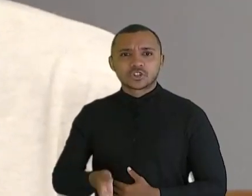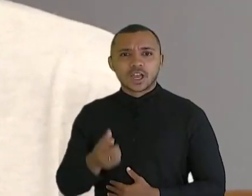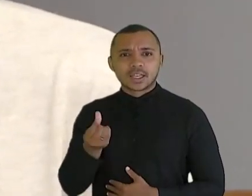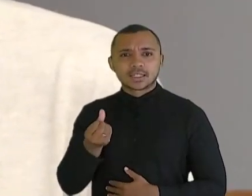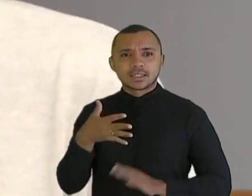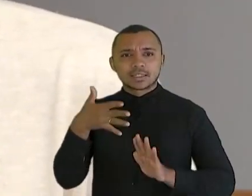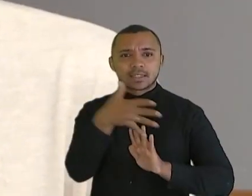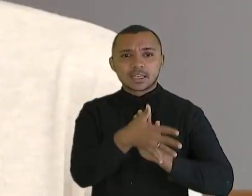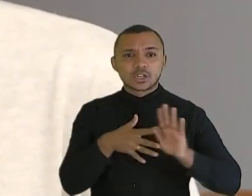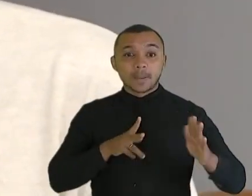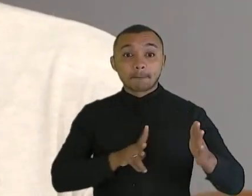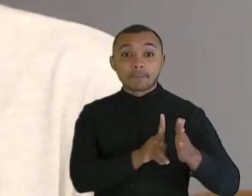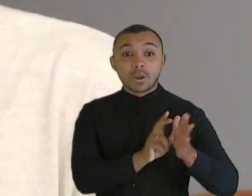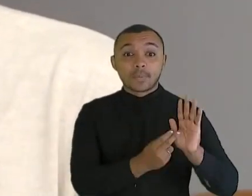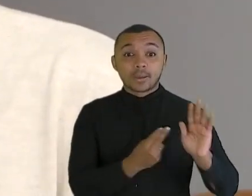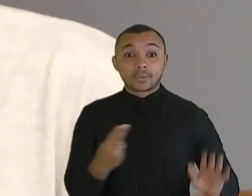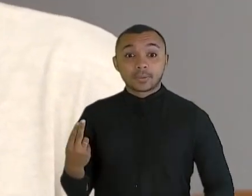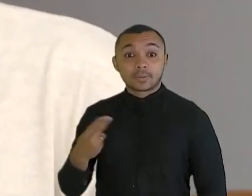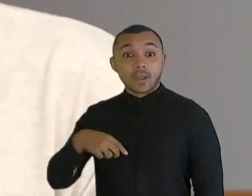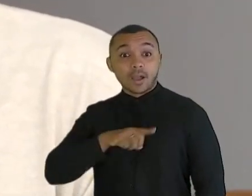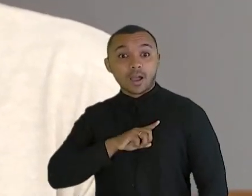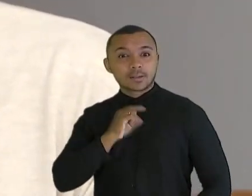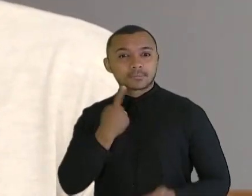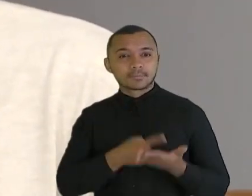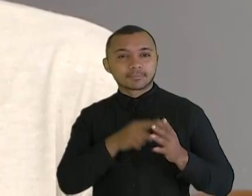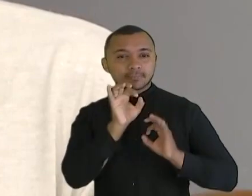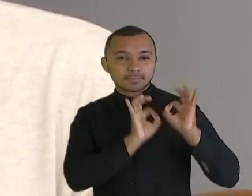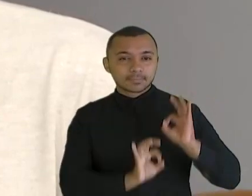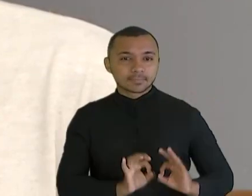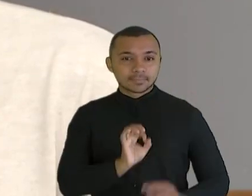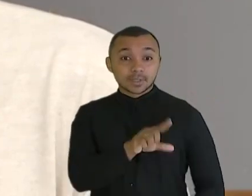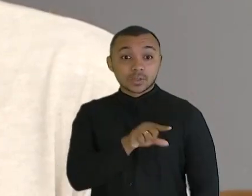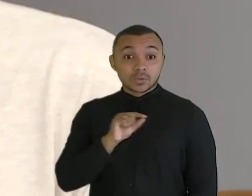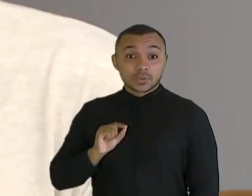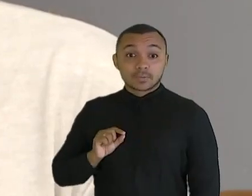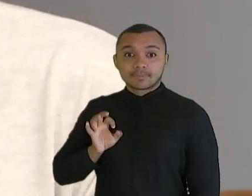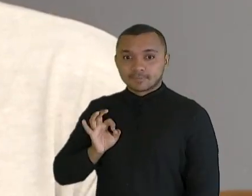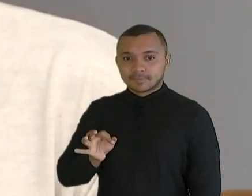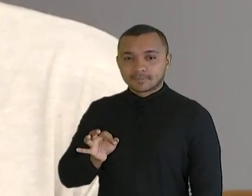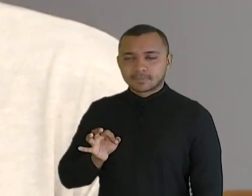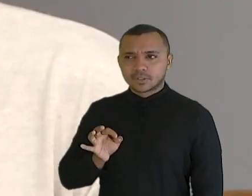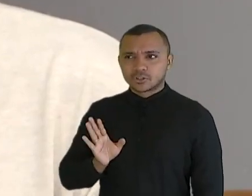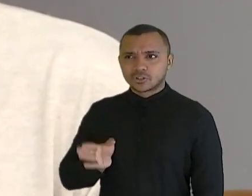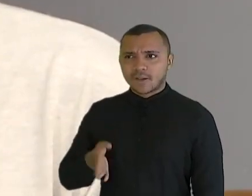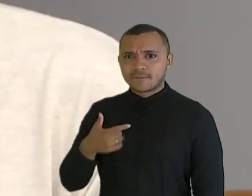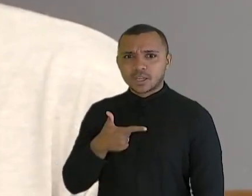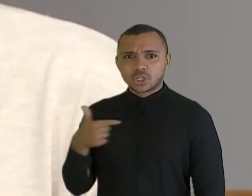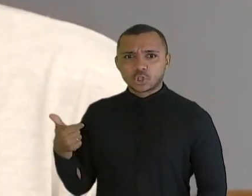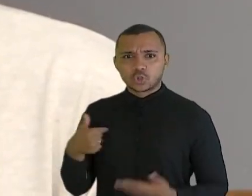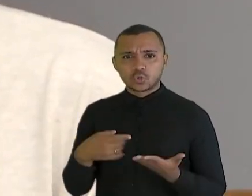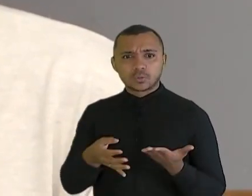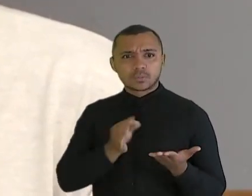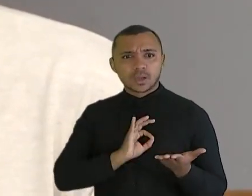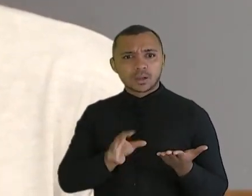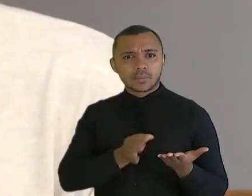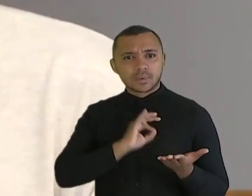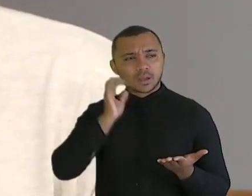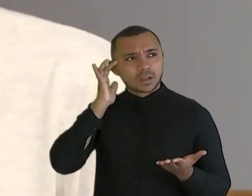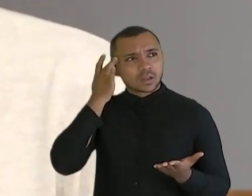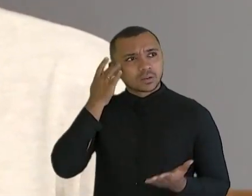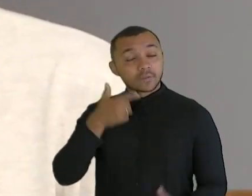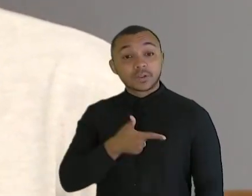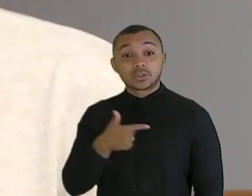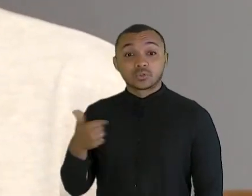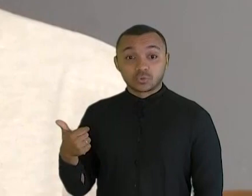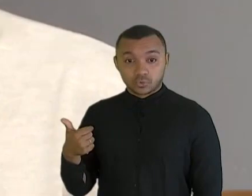né? E aí escolhemos, e aí tinha 21 páginas, eu acho, pra